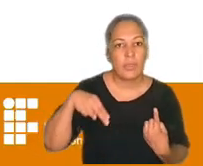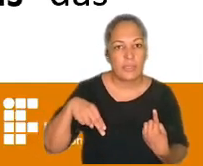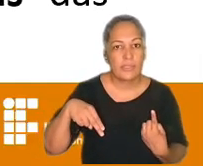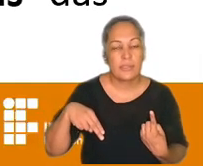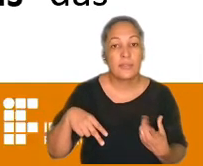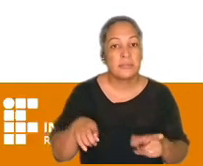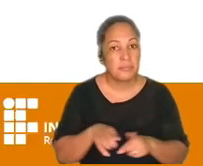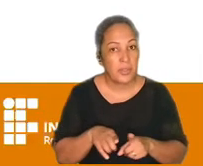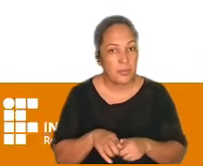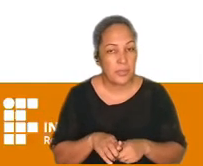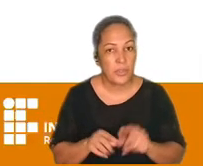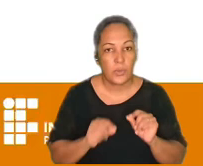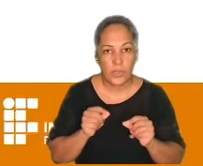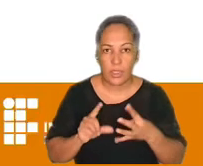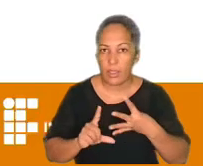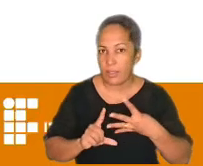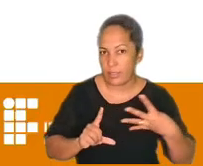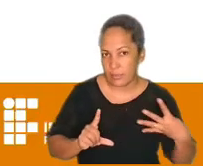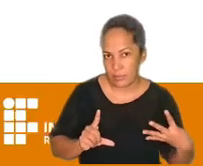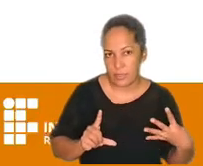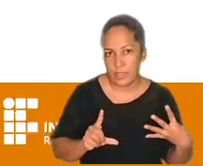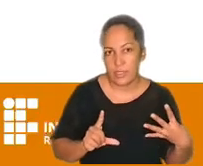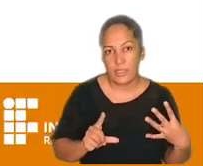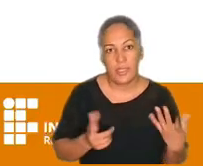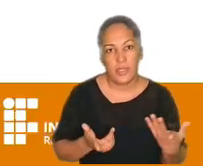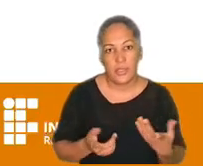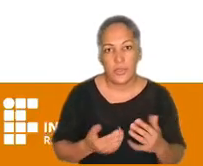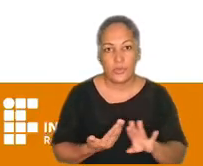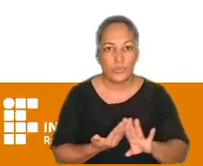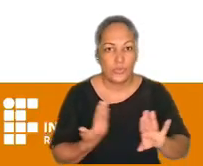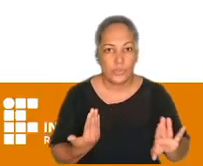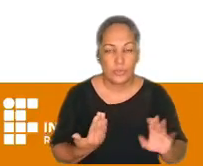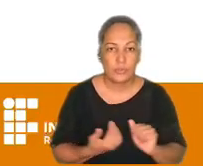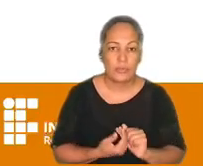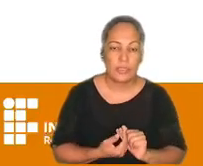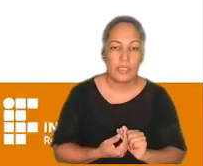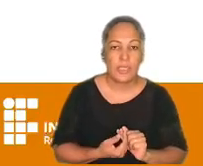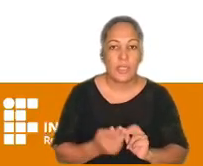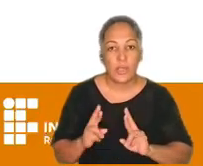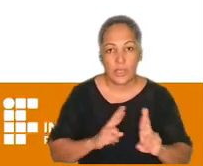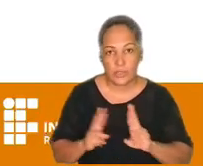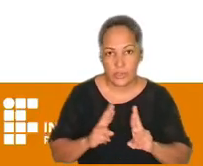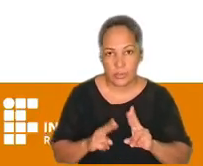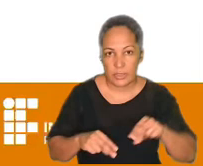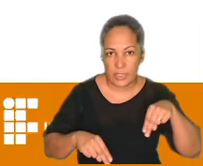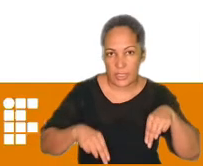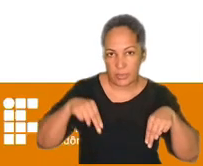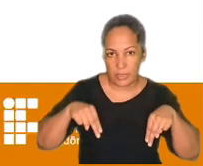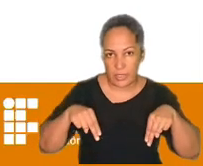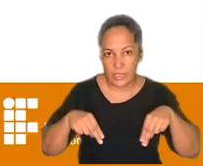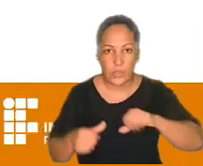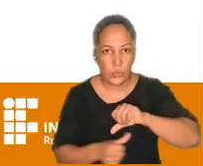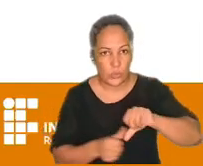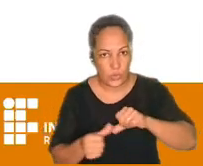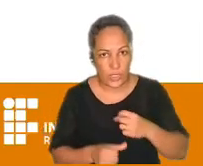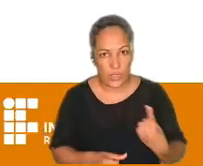1 para N, e aí a tabela, né, eu desmembrei o relacionamento, então transformei o relacionamento que era N